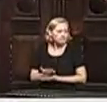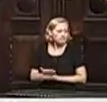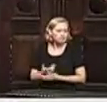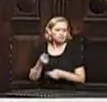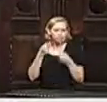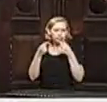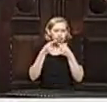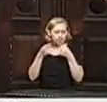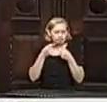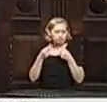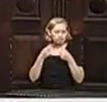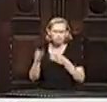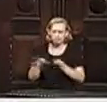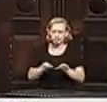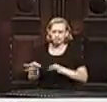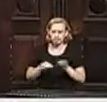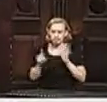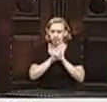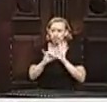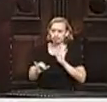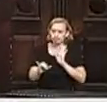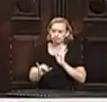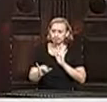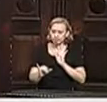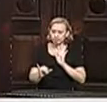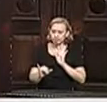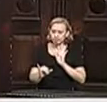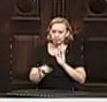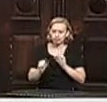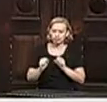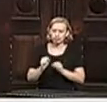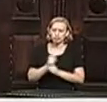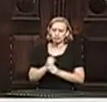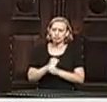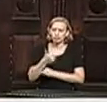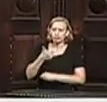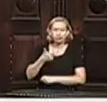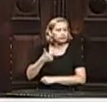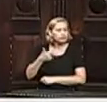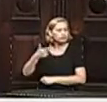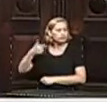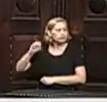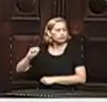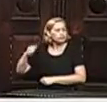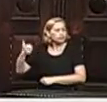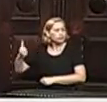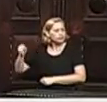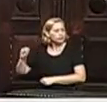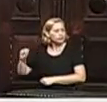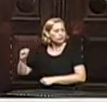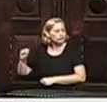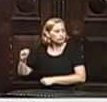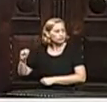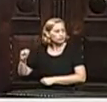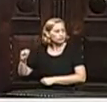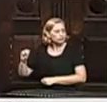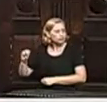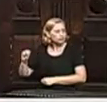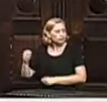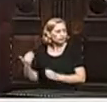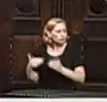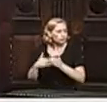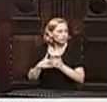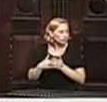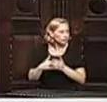discutir o projeto de lei orçamentária 2018 apenas deputados de oposição. Até o